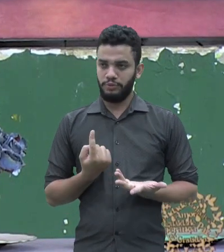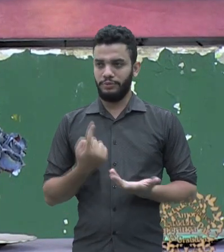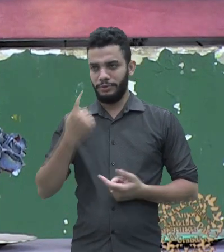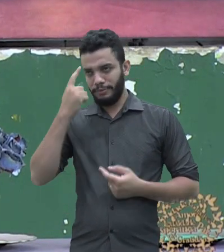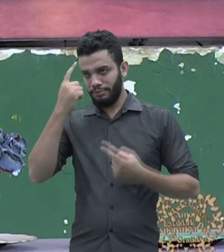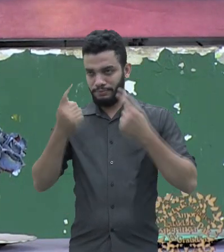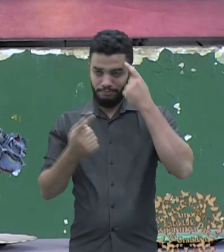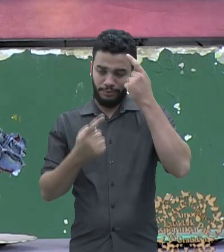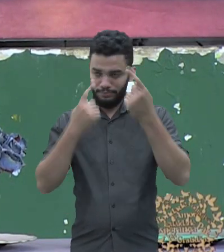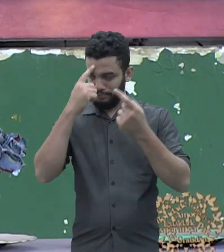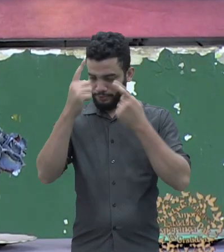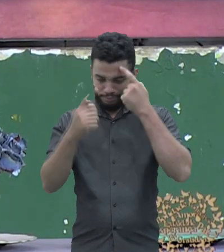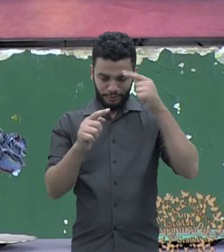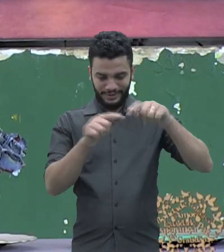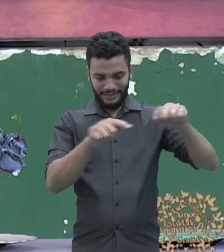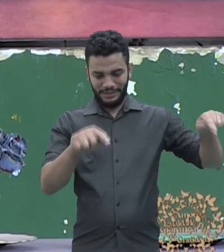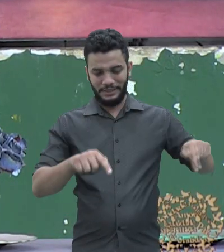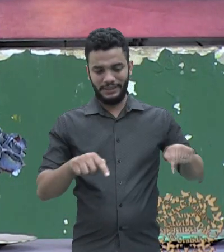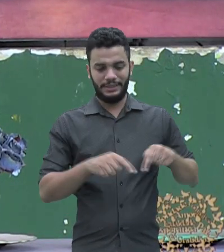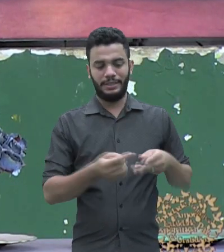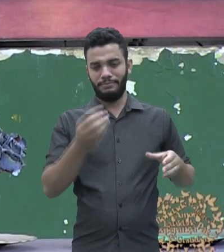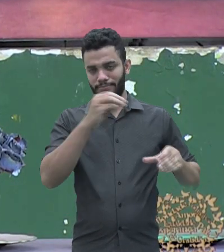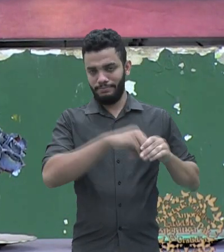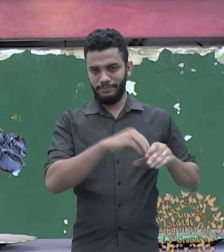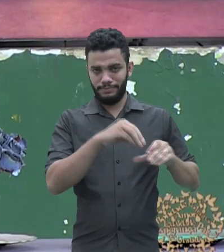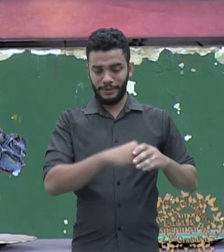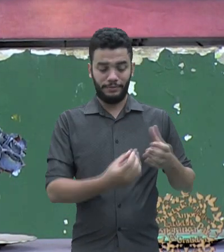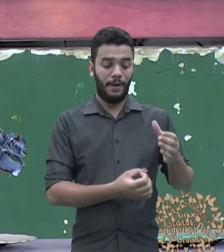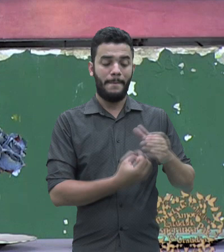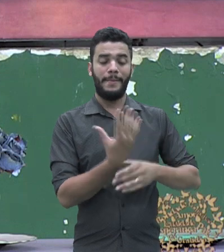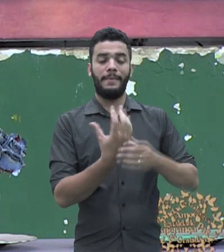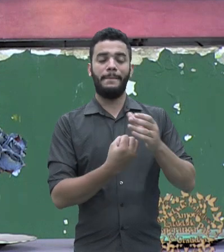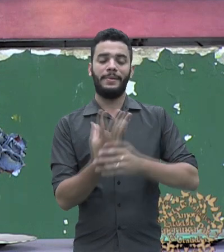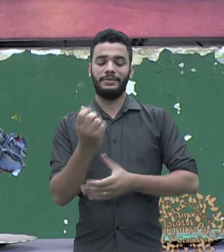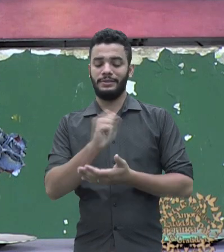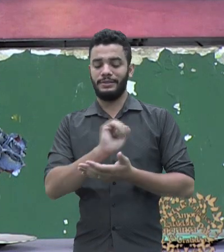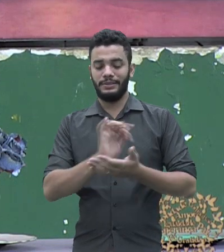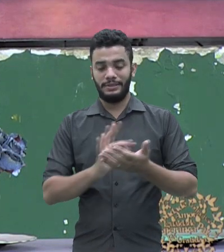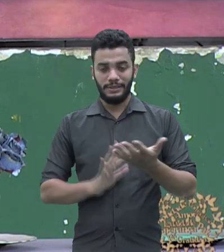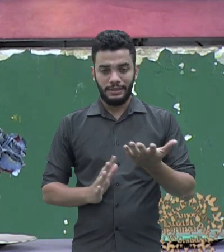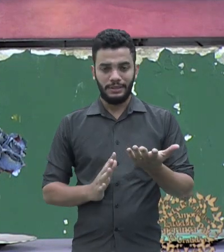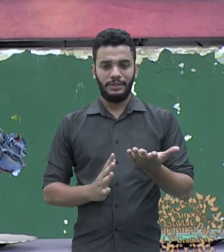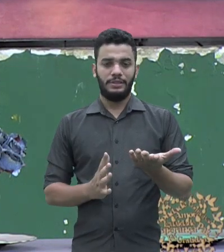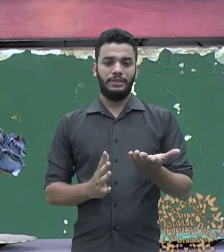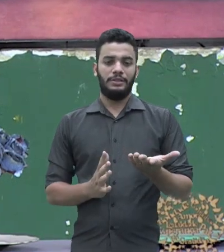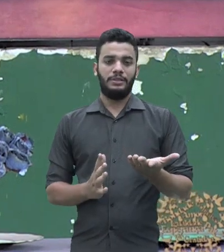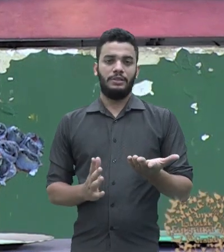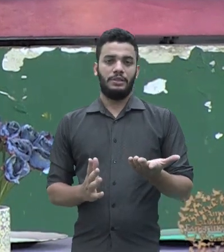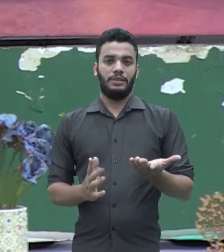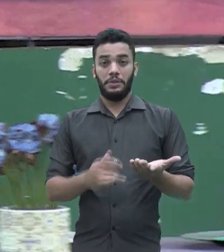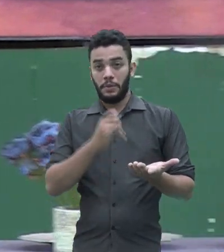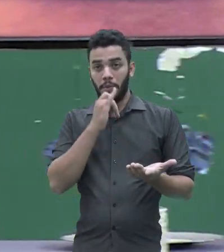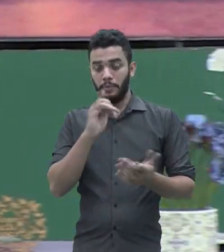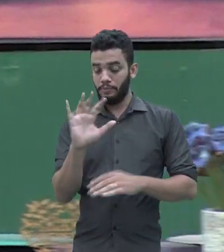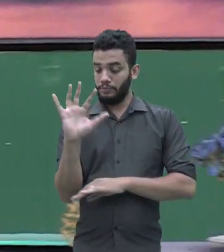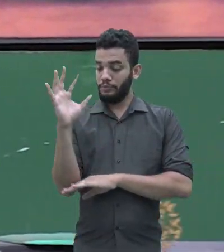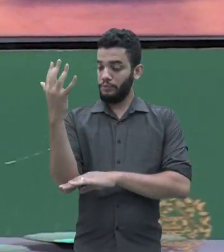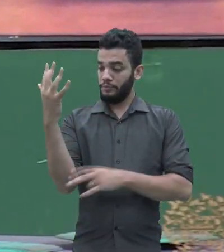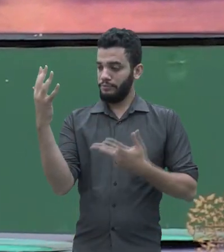né, em sala, nós fizemos um trabalho com todos os alunos, que foi a confecção da árvore da